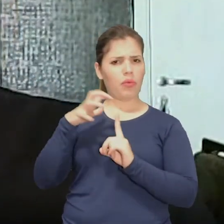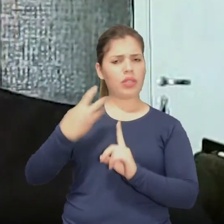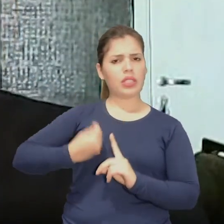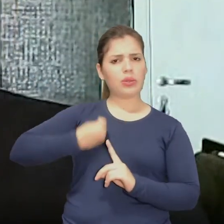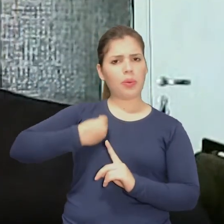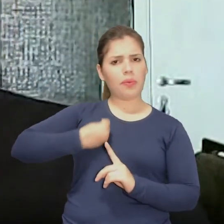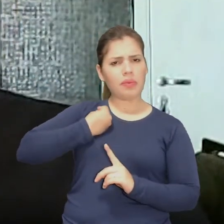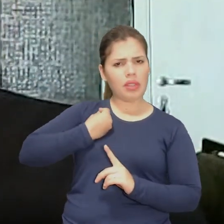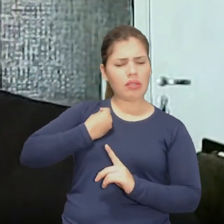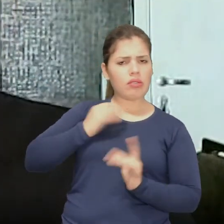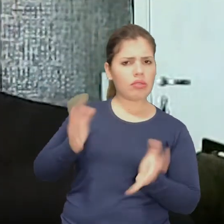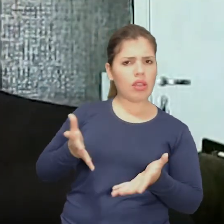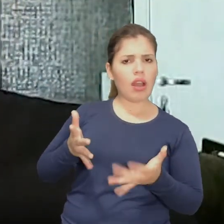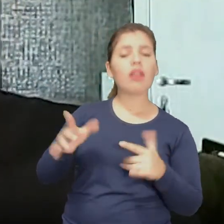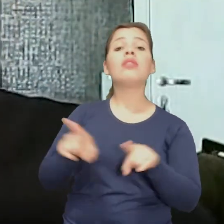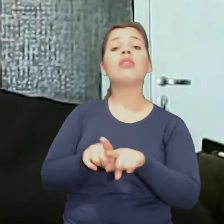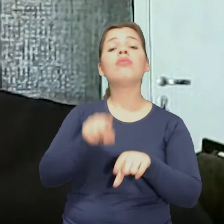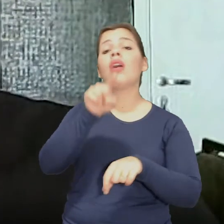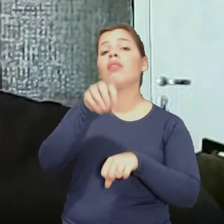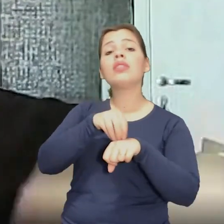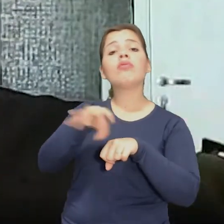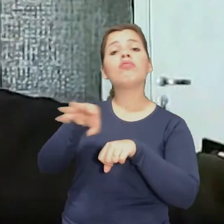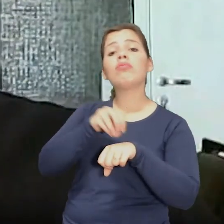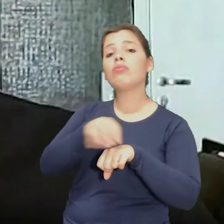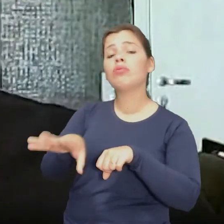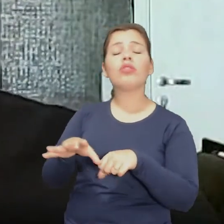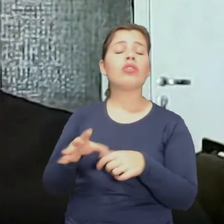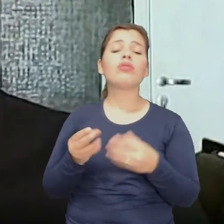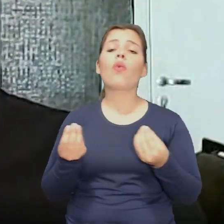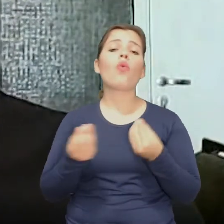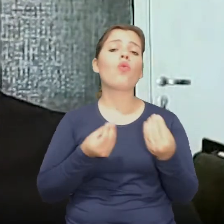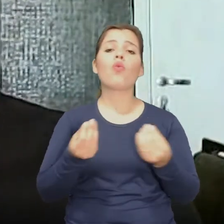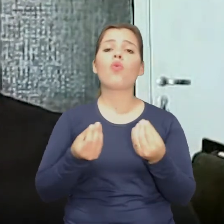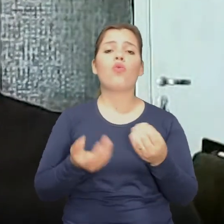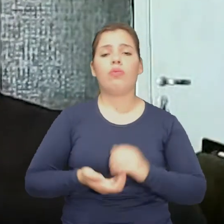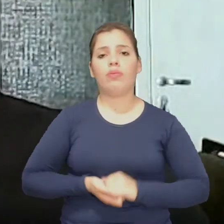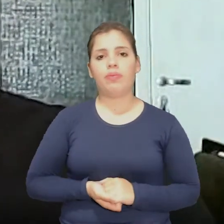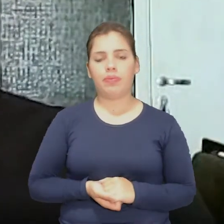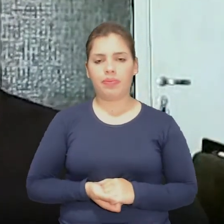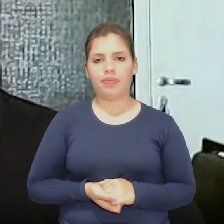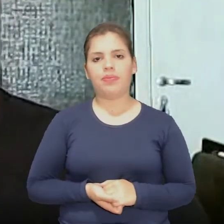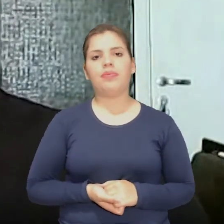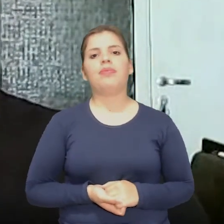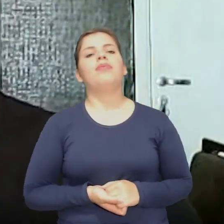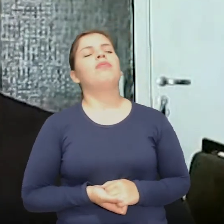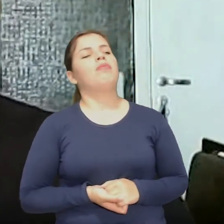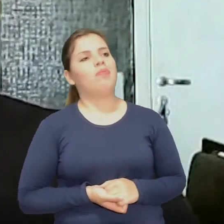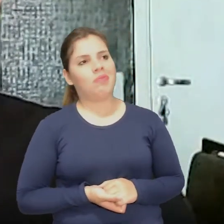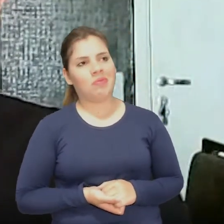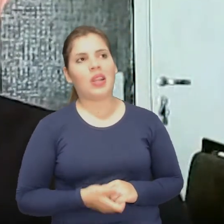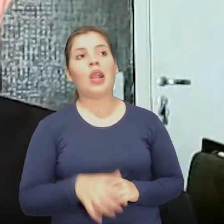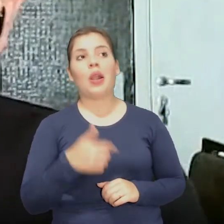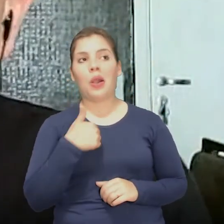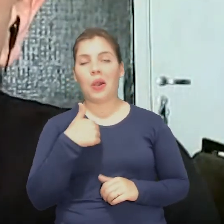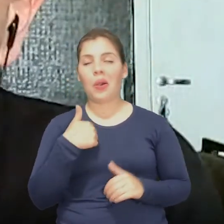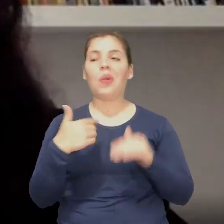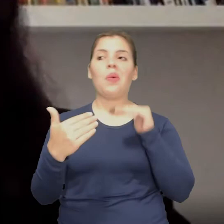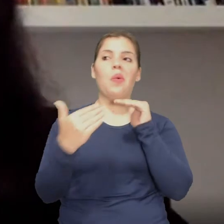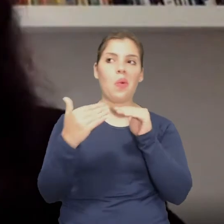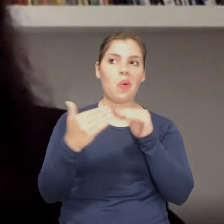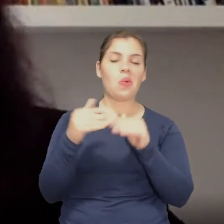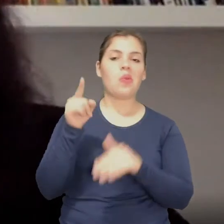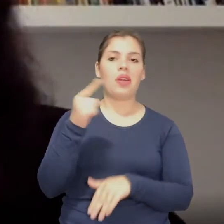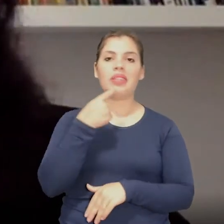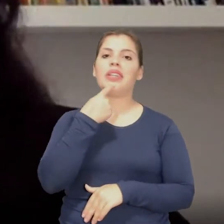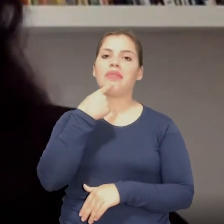você daria para as pessoas passarem por esse momento de uma maneira mais tranquila em relação à alimentação? Primeiro, concordo